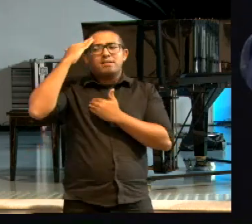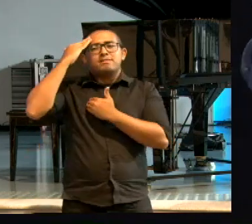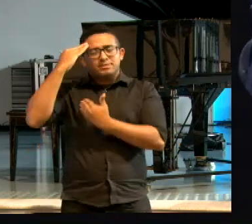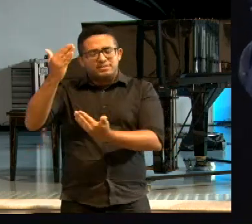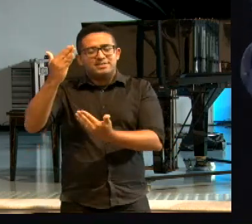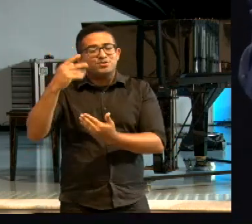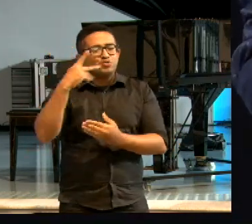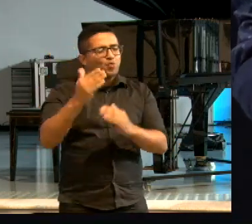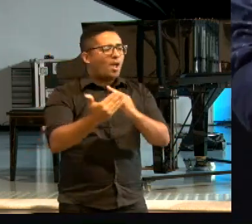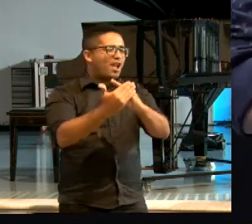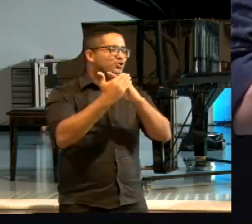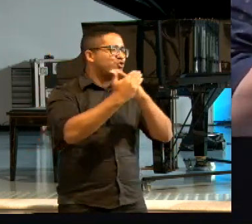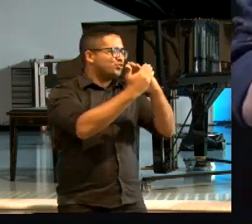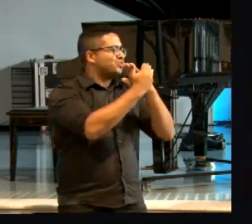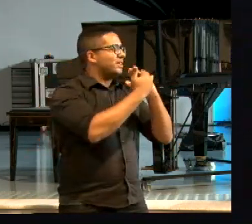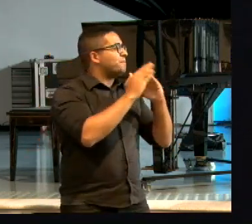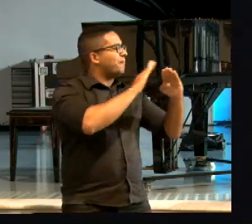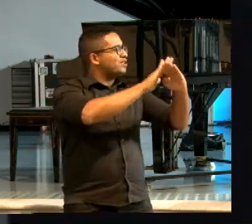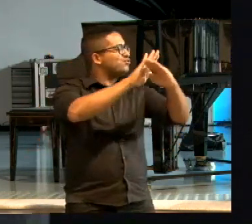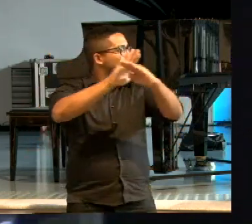pela sua vida.